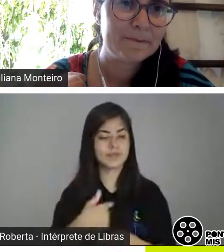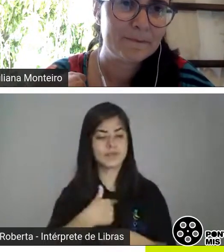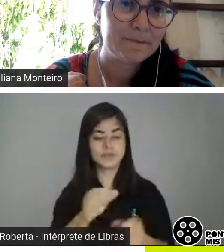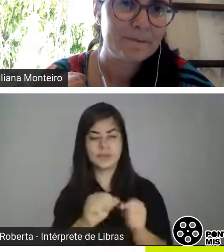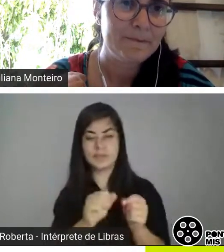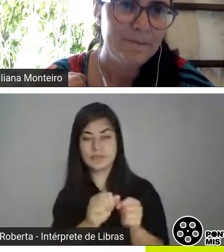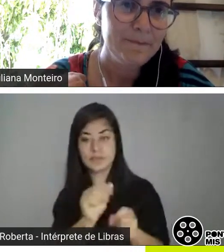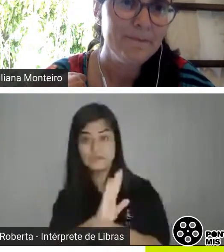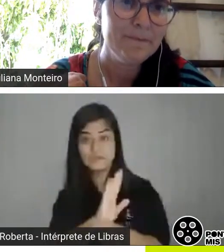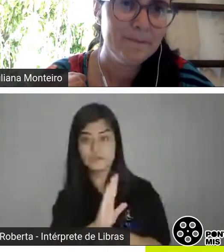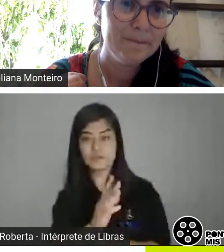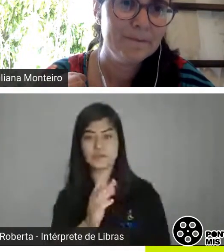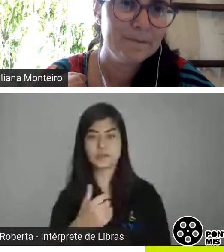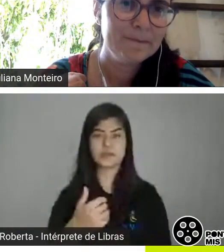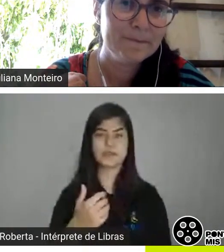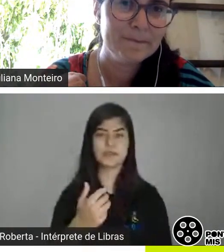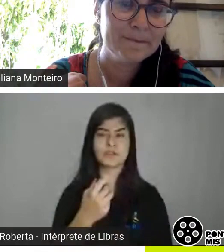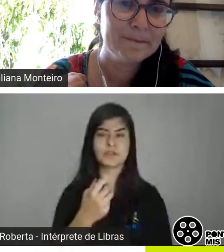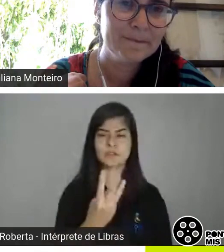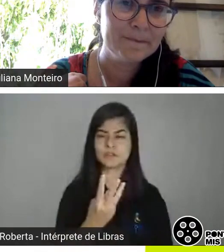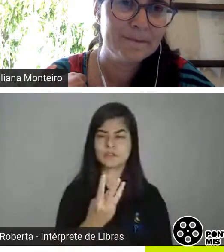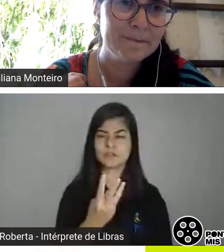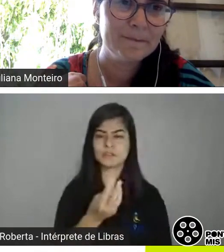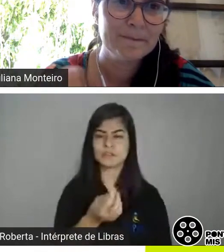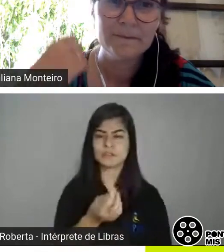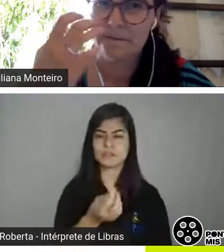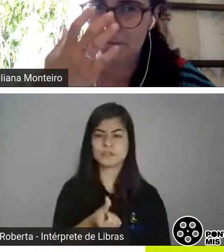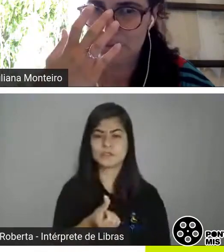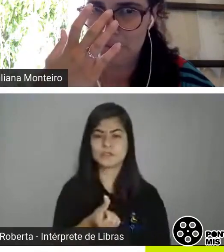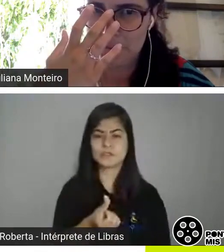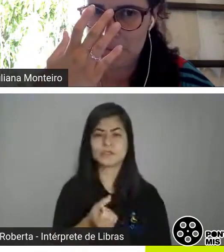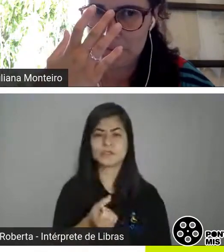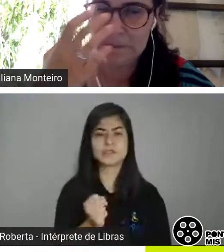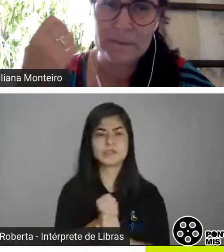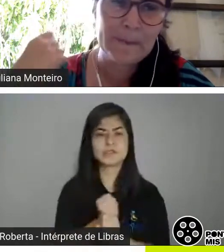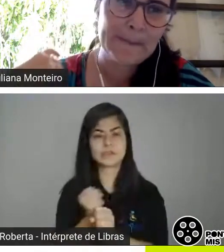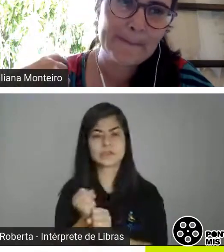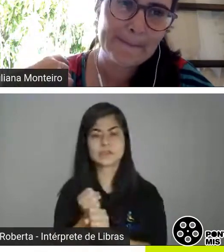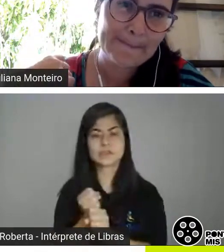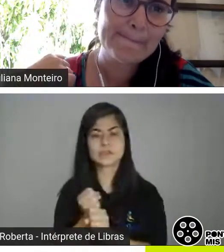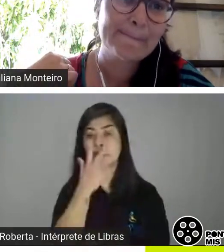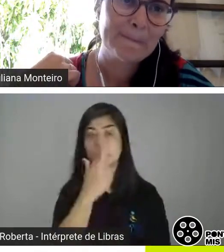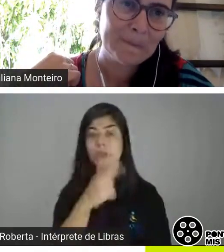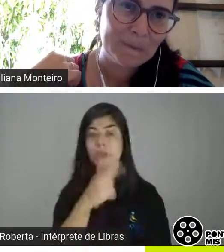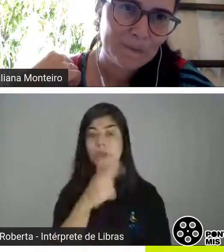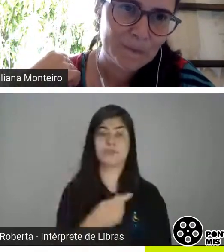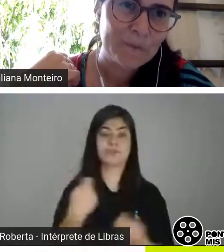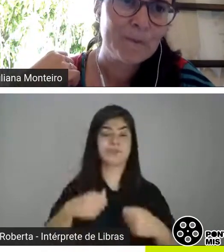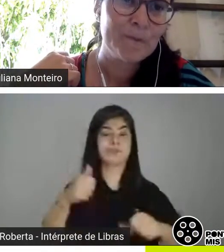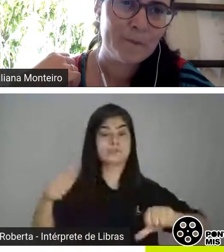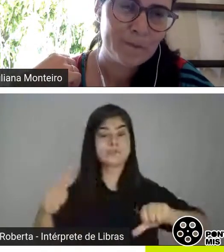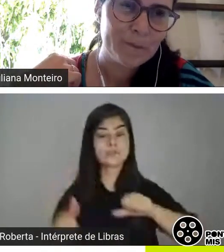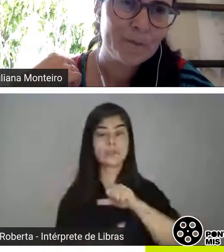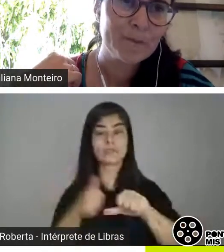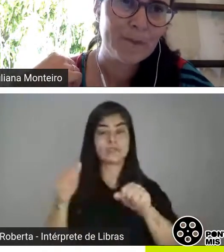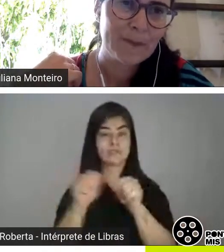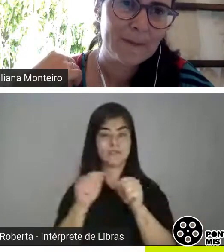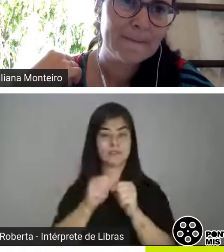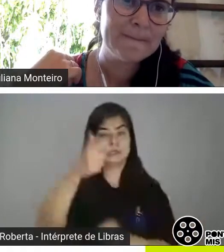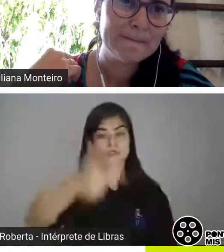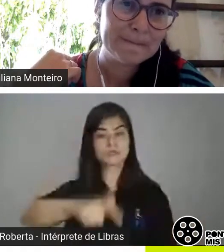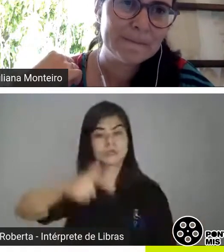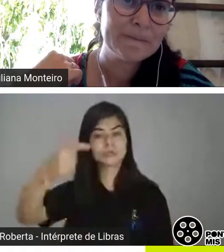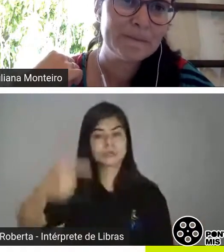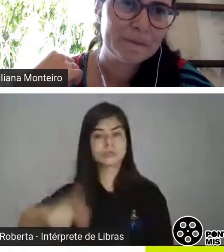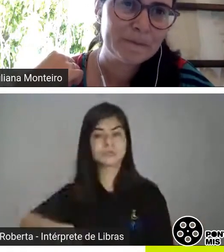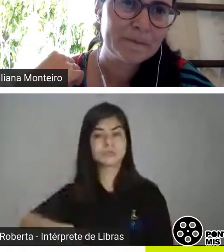há 36 anos, acho que a gente tem que se renovar, fazê-la de novo, cada vez. Por que que eu vou